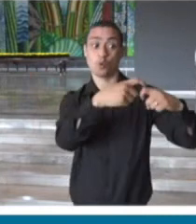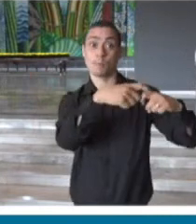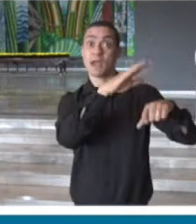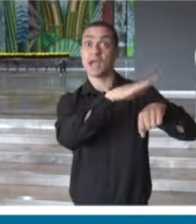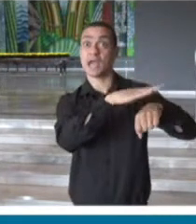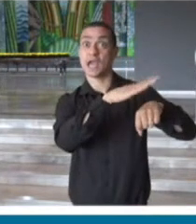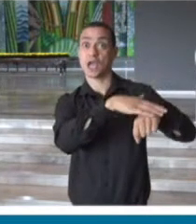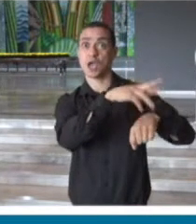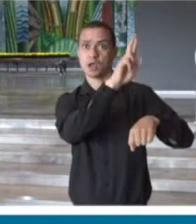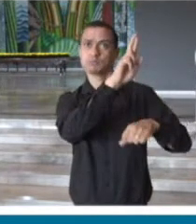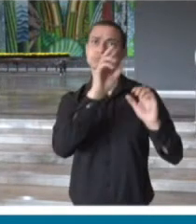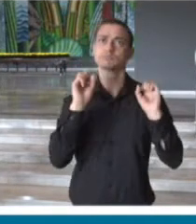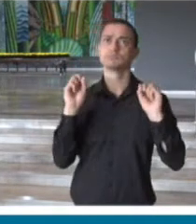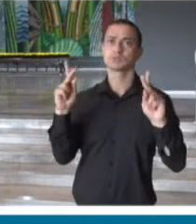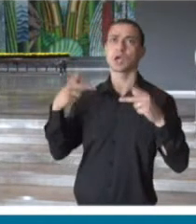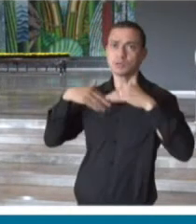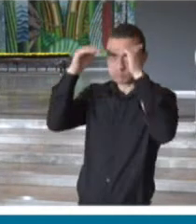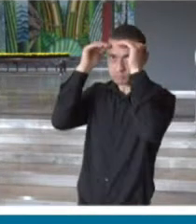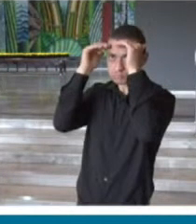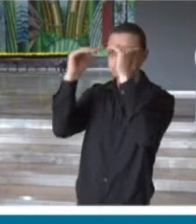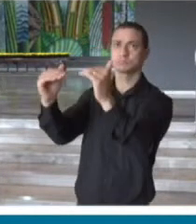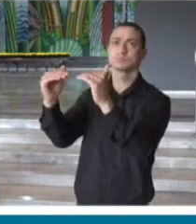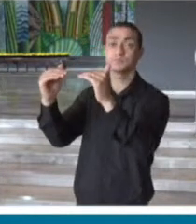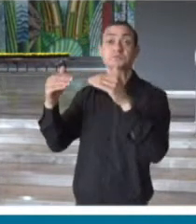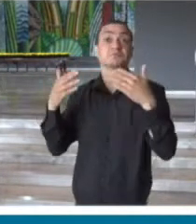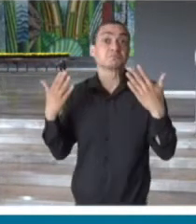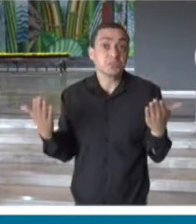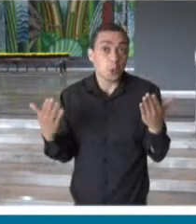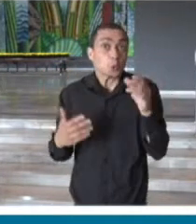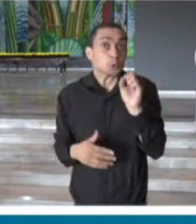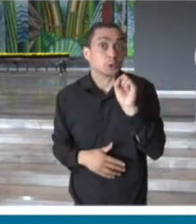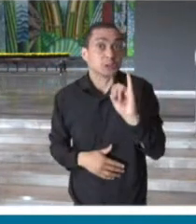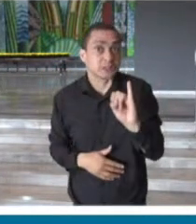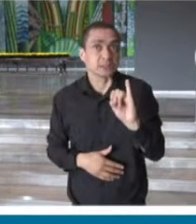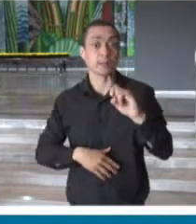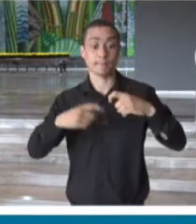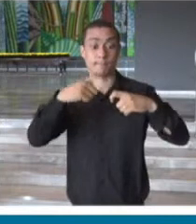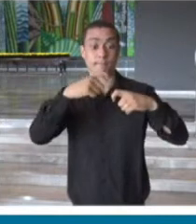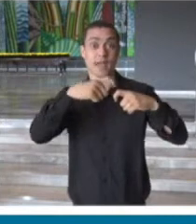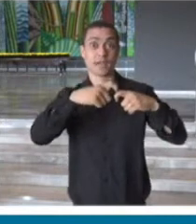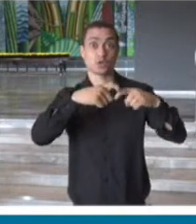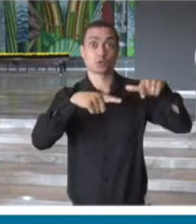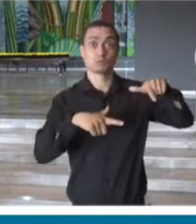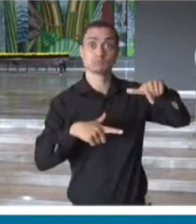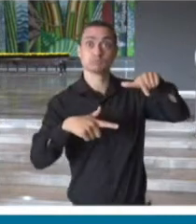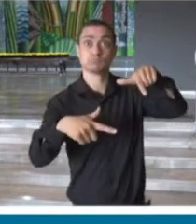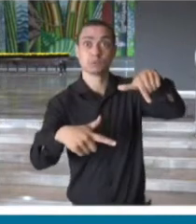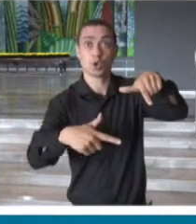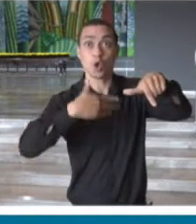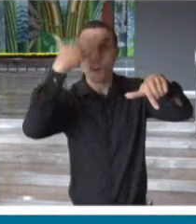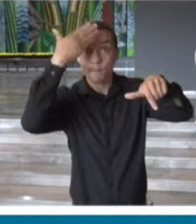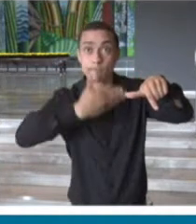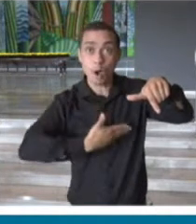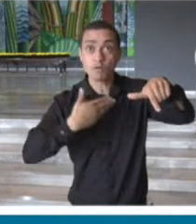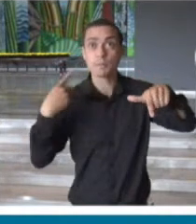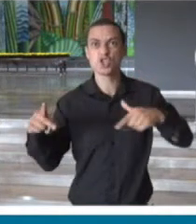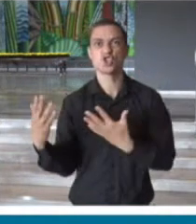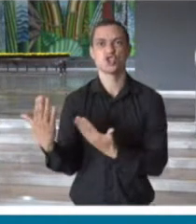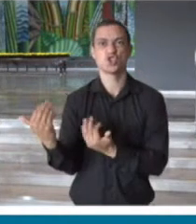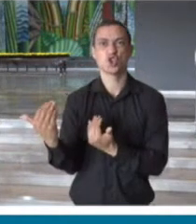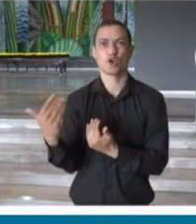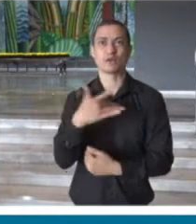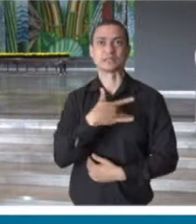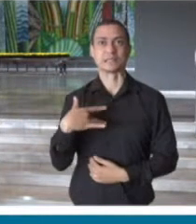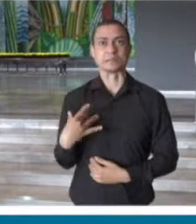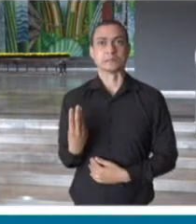motivos, será respeitado. Então, sempre que houver algum atestado médico, alguma das condições de saúde com alguma